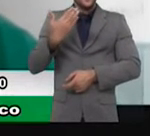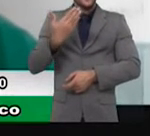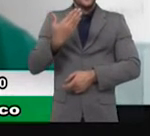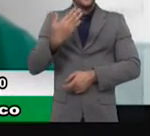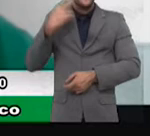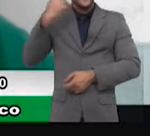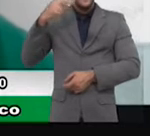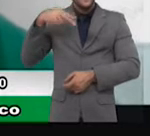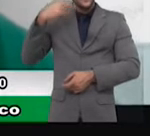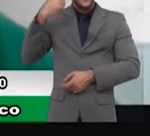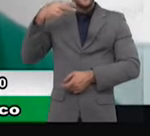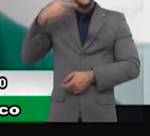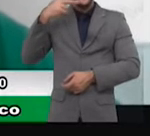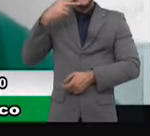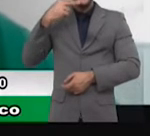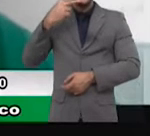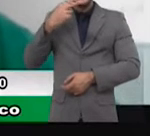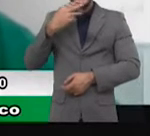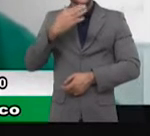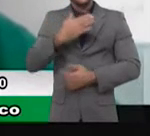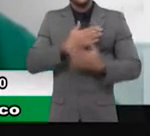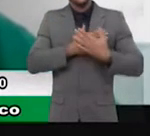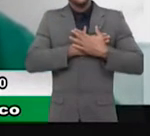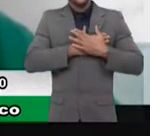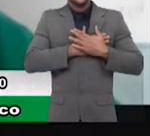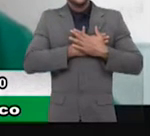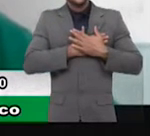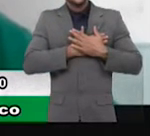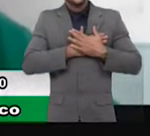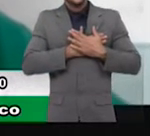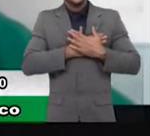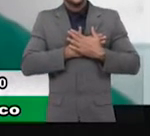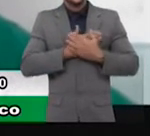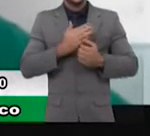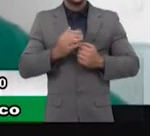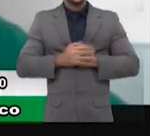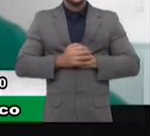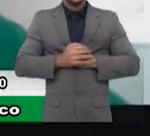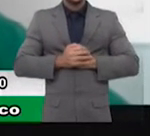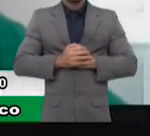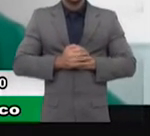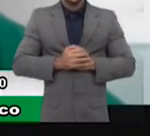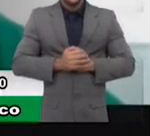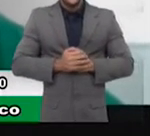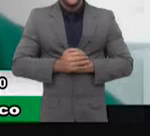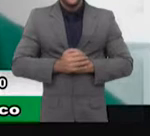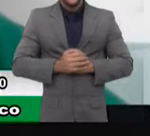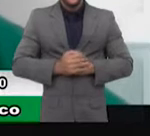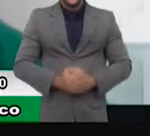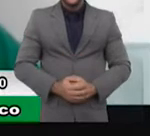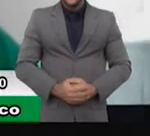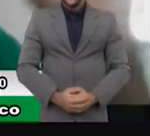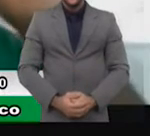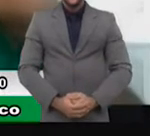vereador, um vereador honesto, sério. Uma semana